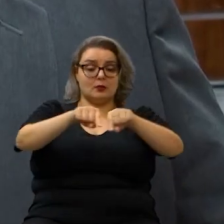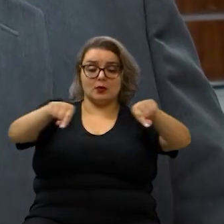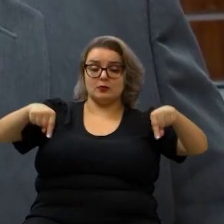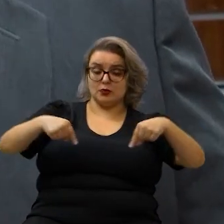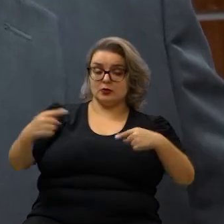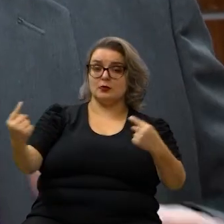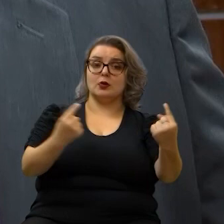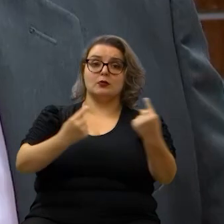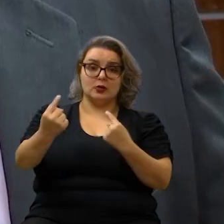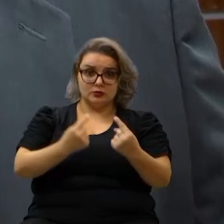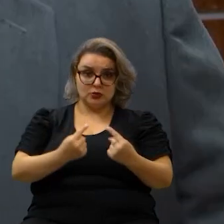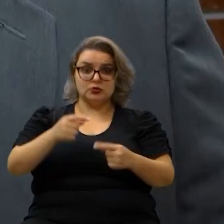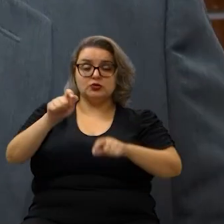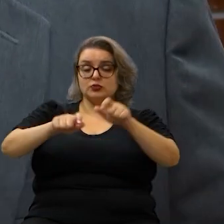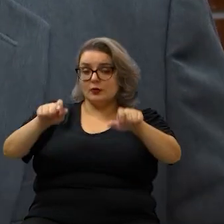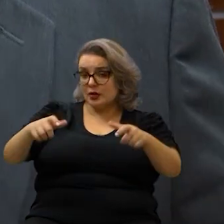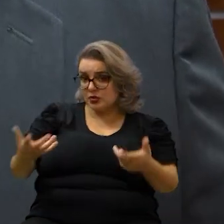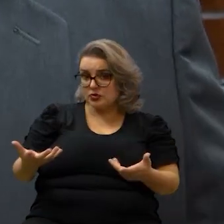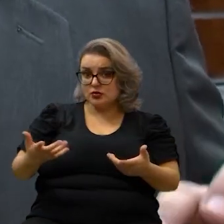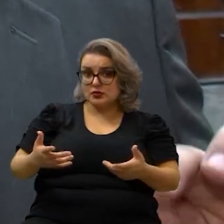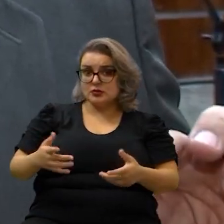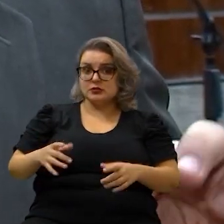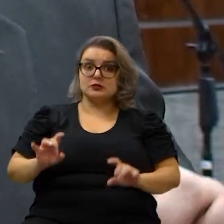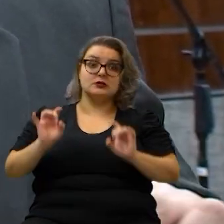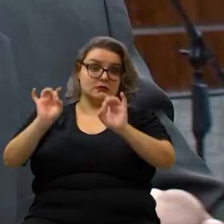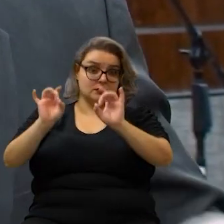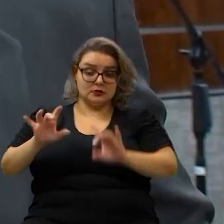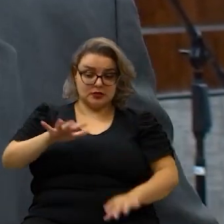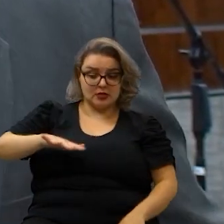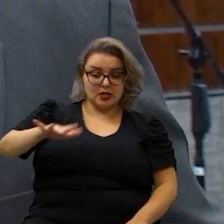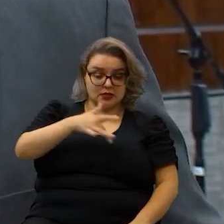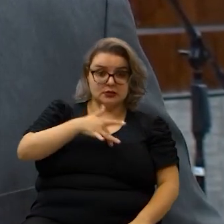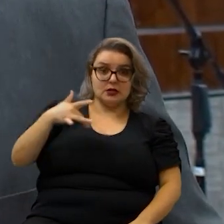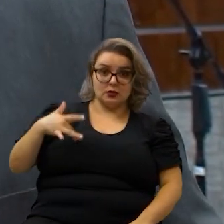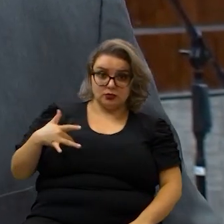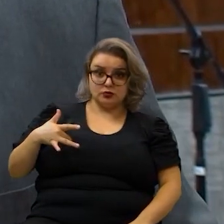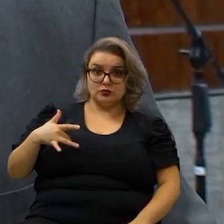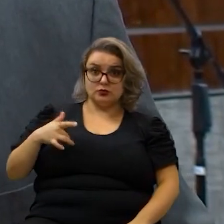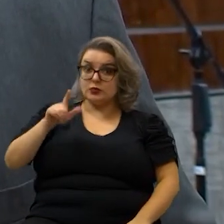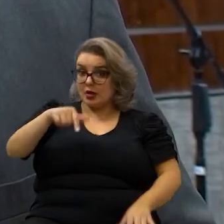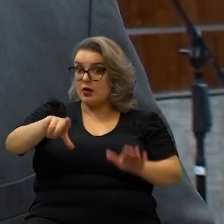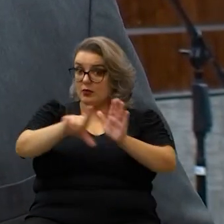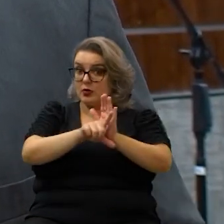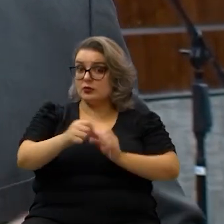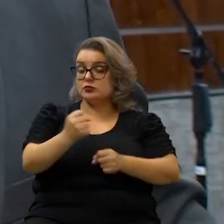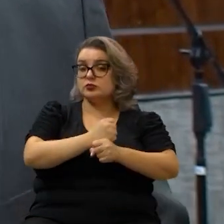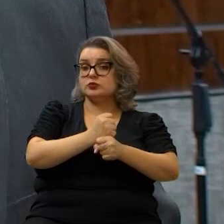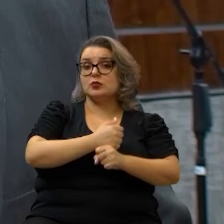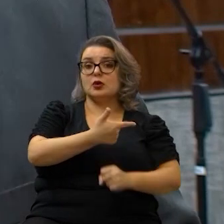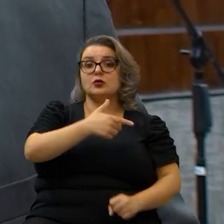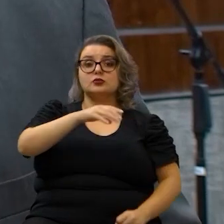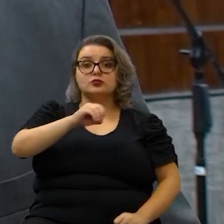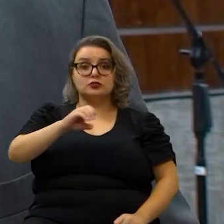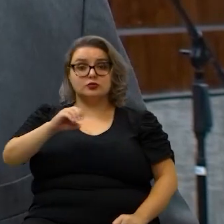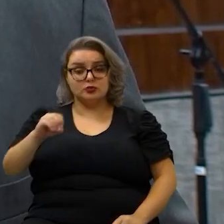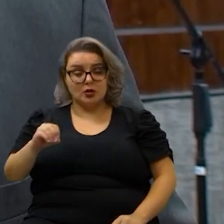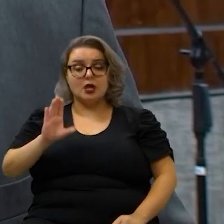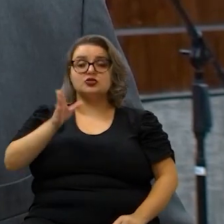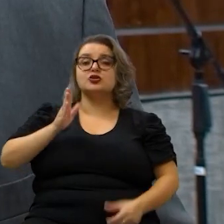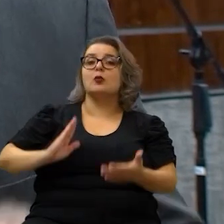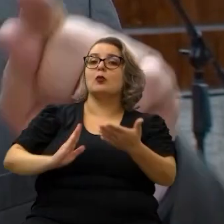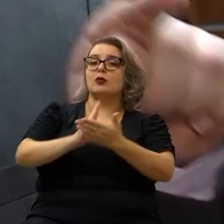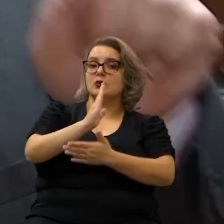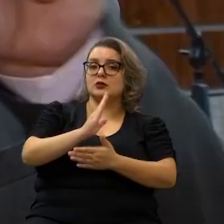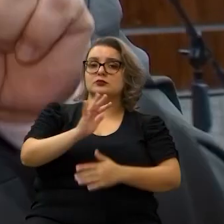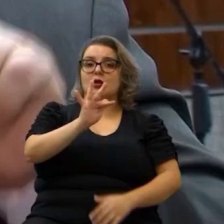nosso gabinete demandas nesse sentido de pessoas especializadas na área de saúde. E é uma lei do ano 2000